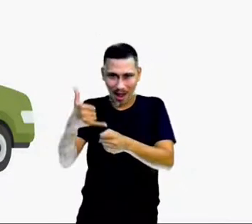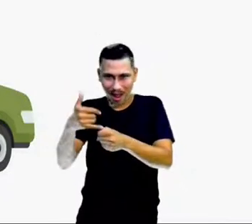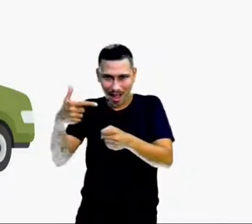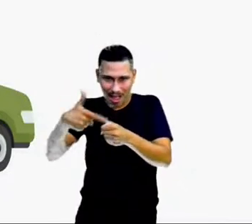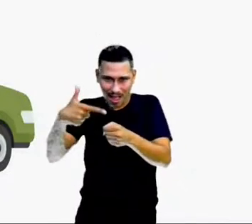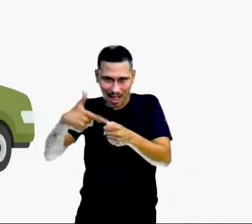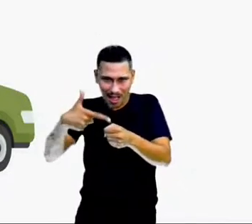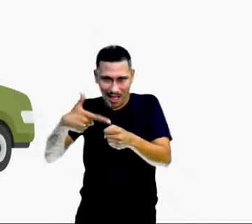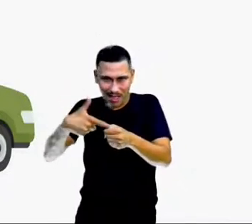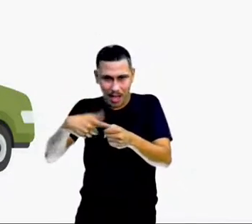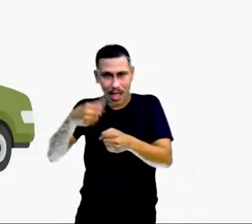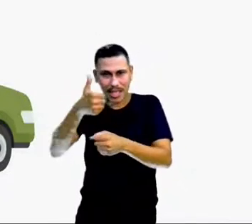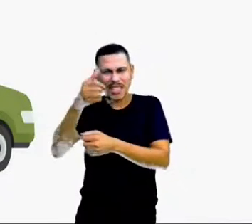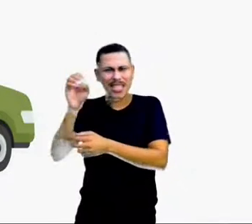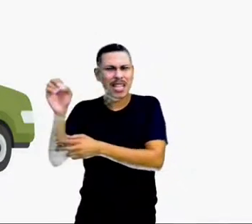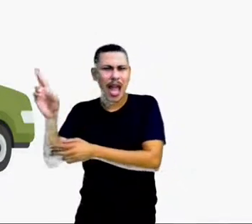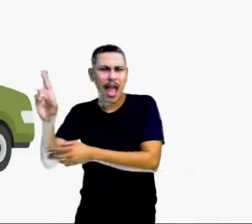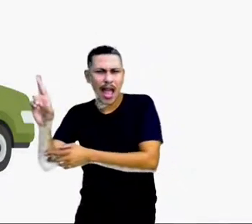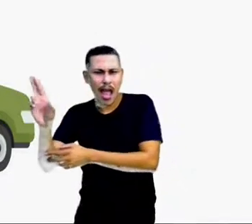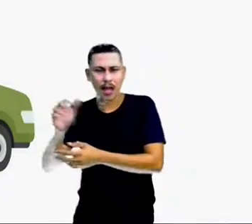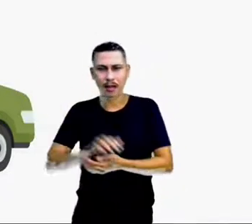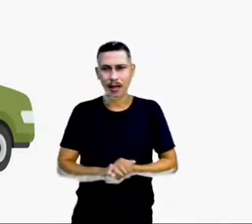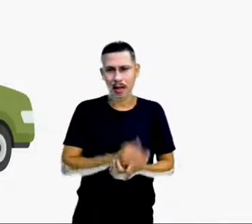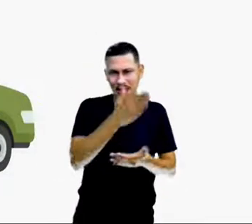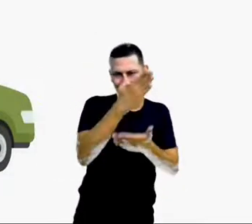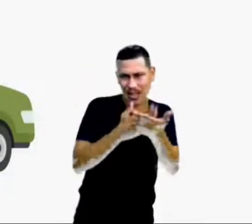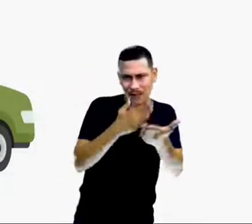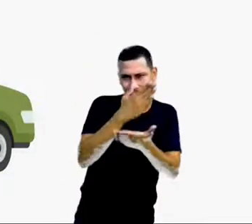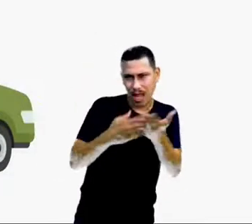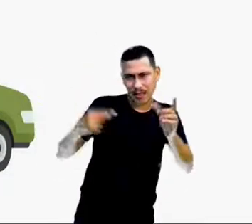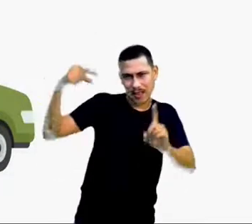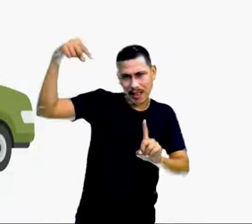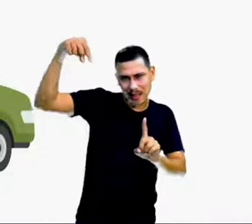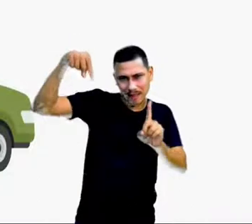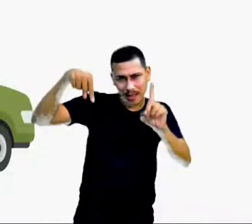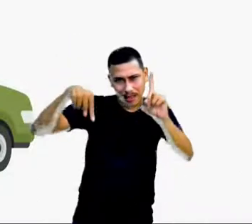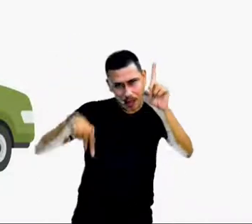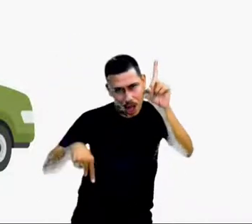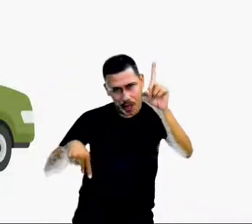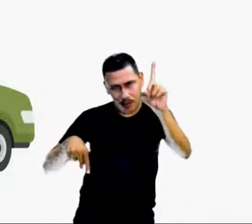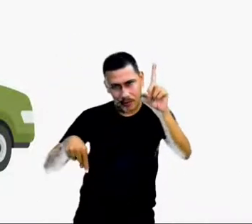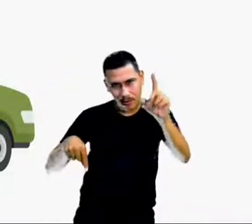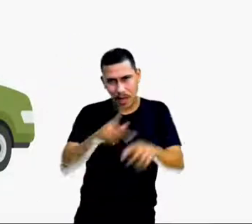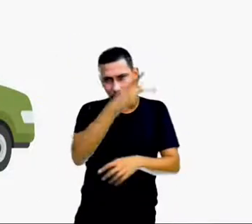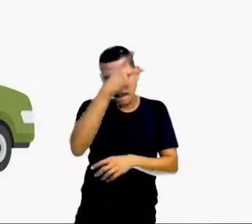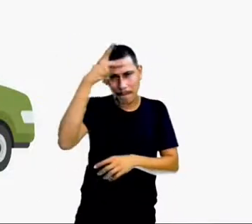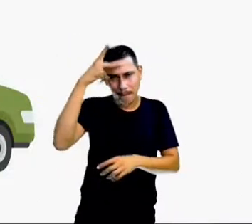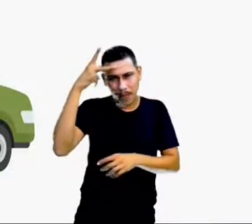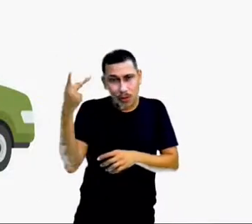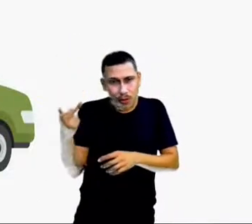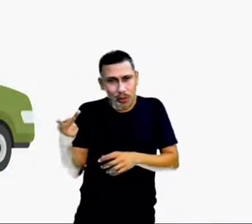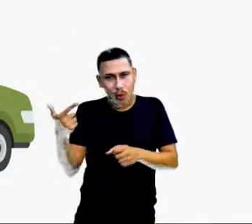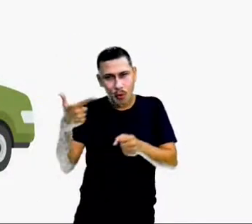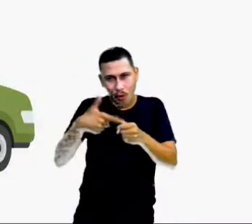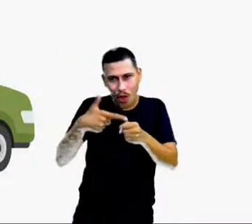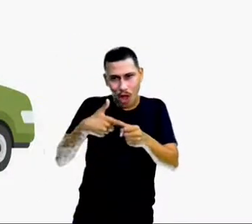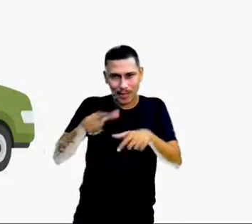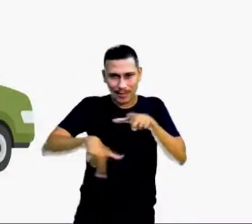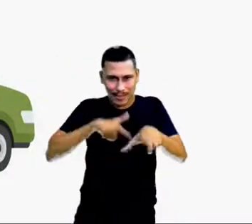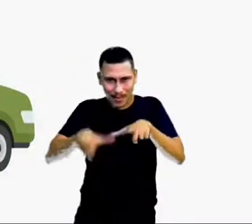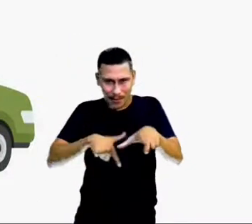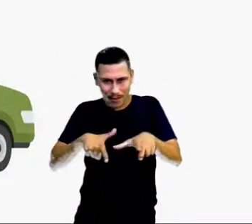será dividido inversamente proporcional entre os dois frentistas